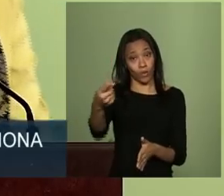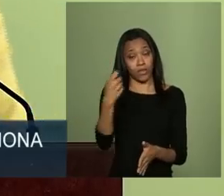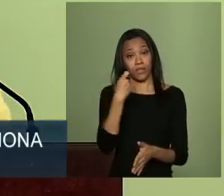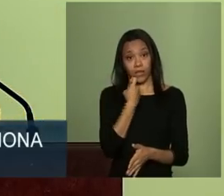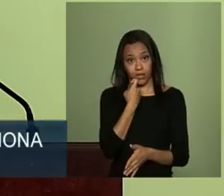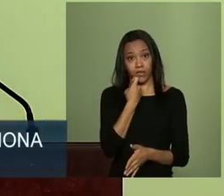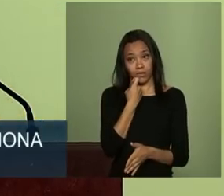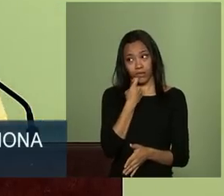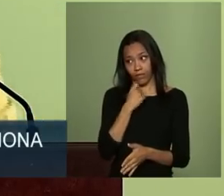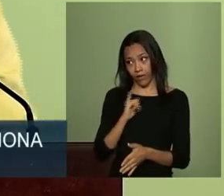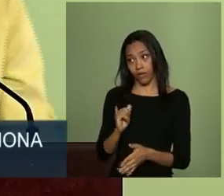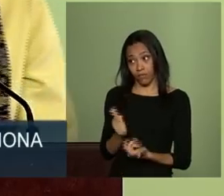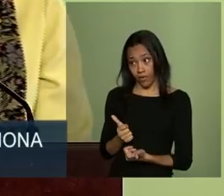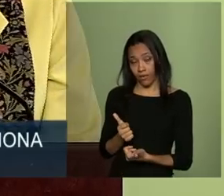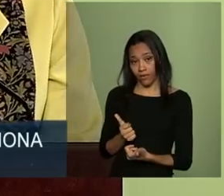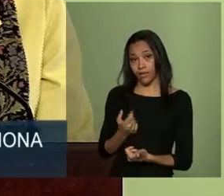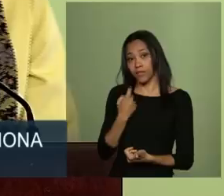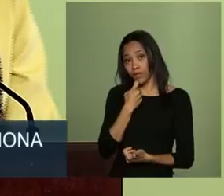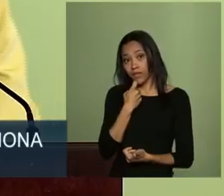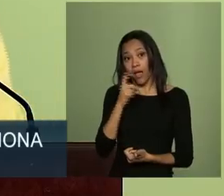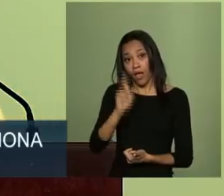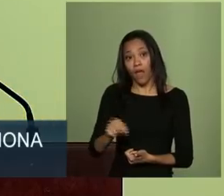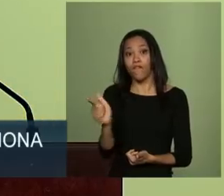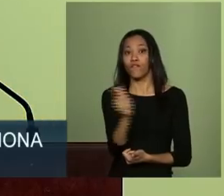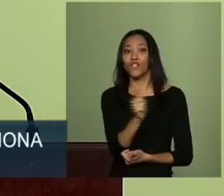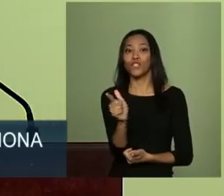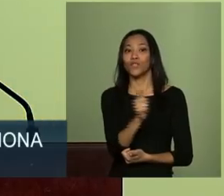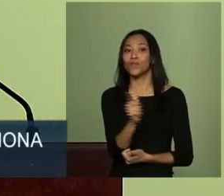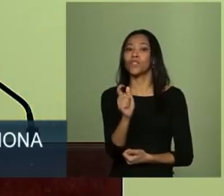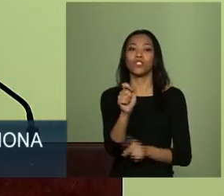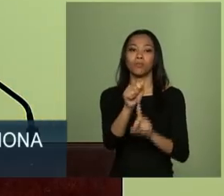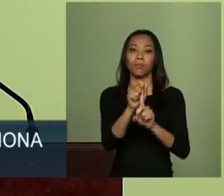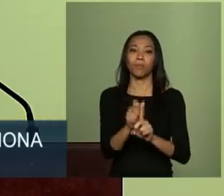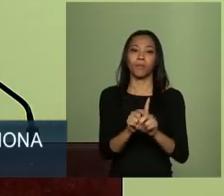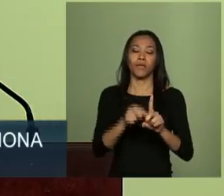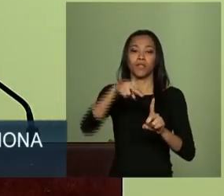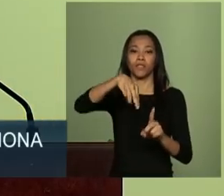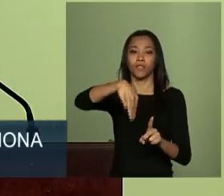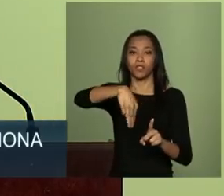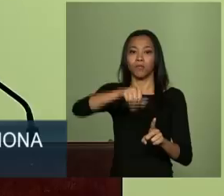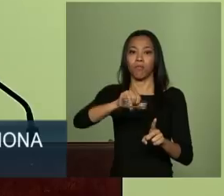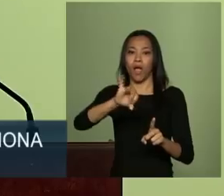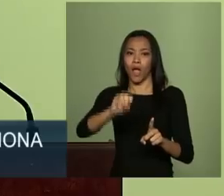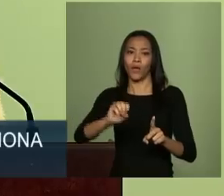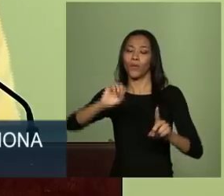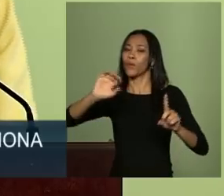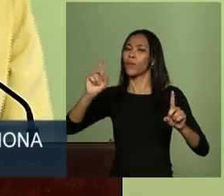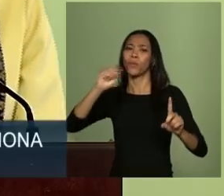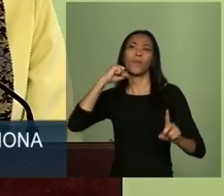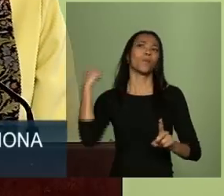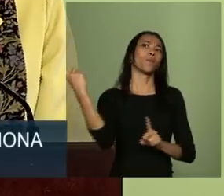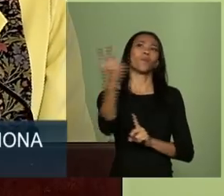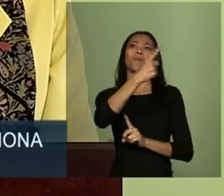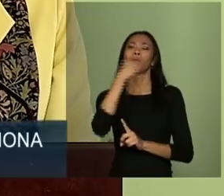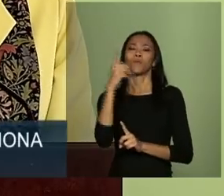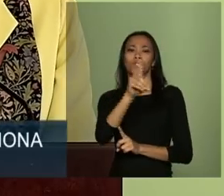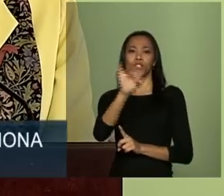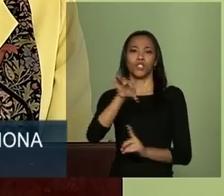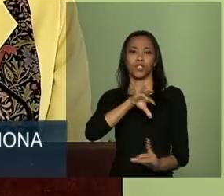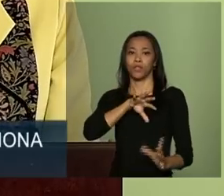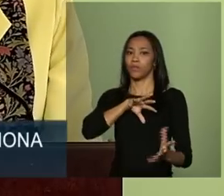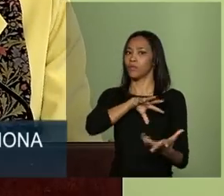sexta-feira, né, Isabela, é o dia 22 de maio, onde se comemora o Dia Internacional